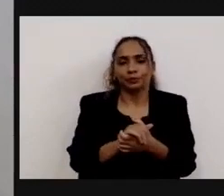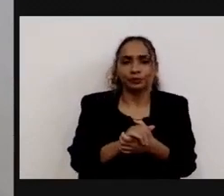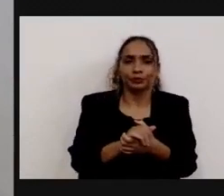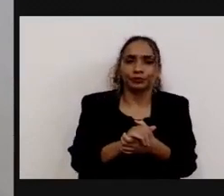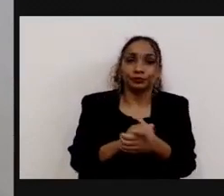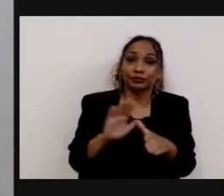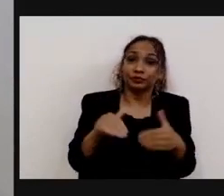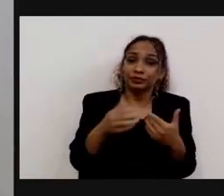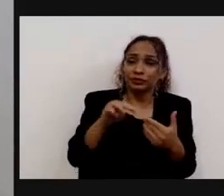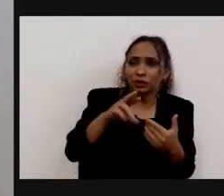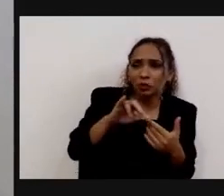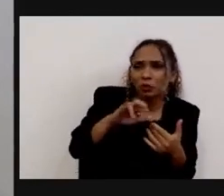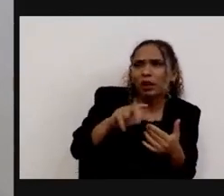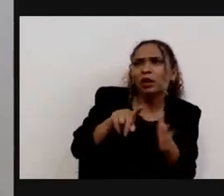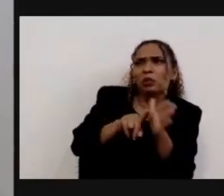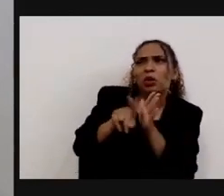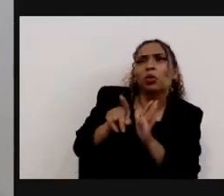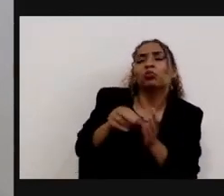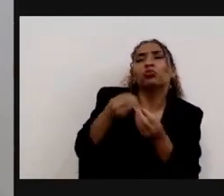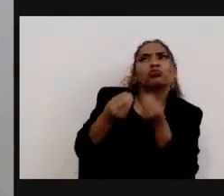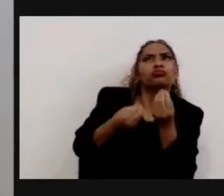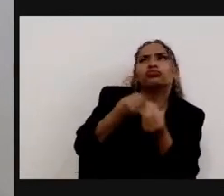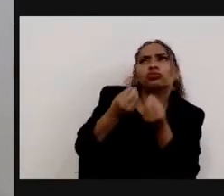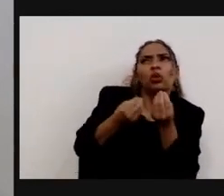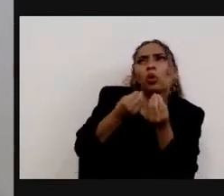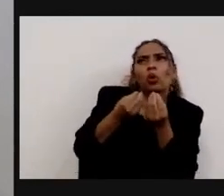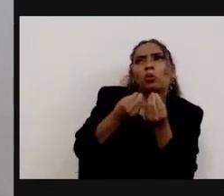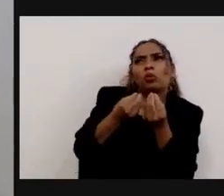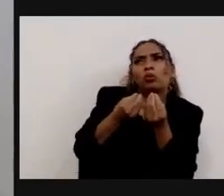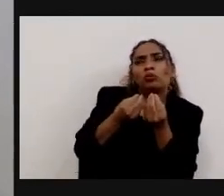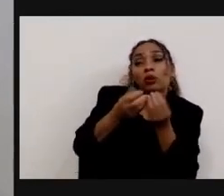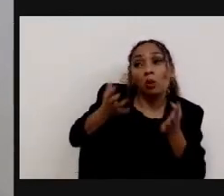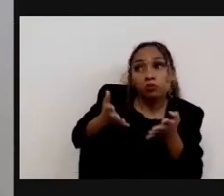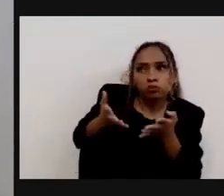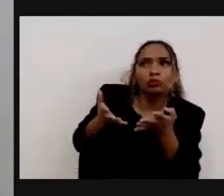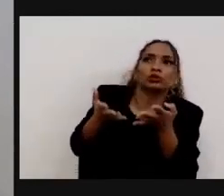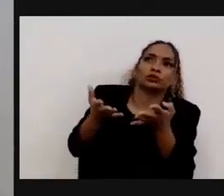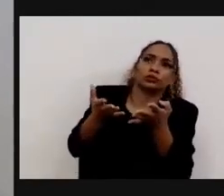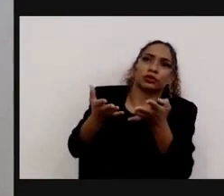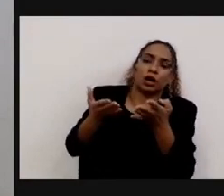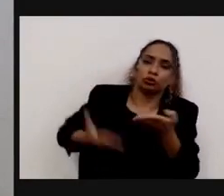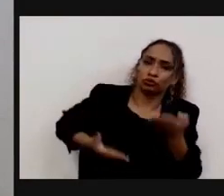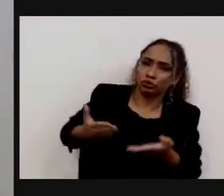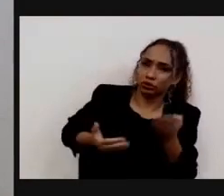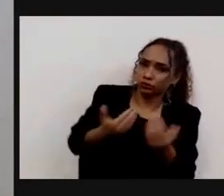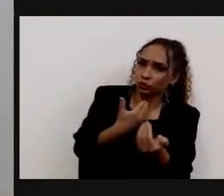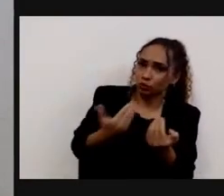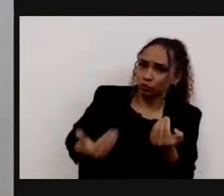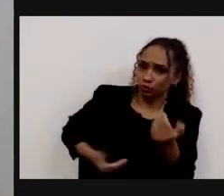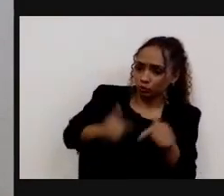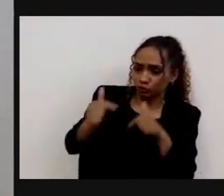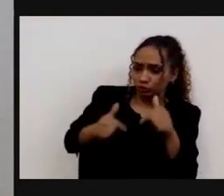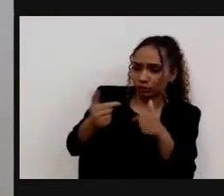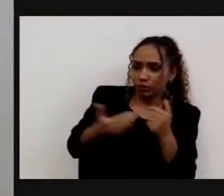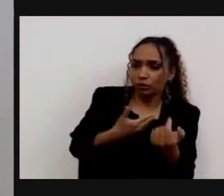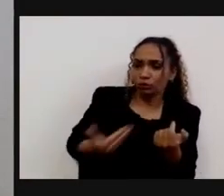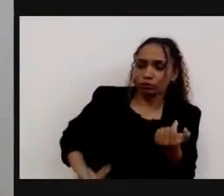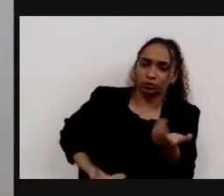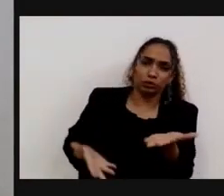então Mário eu te pergunto como engajar como motivar o servidor público no serviço